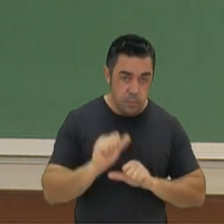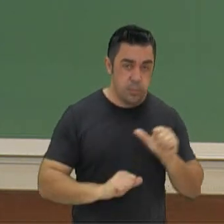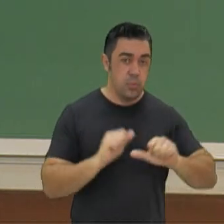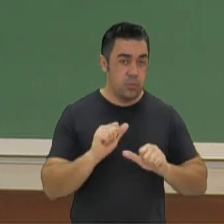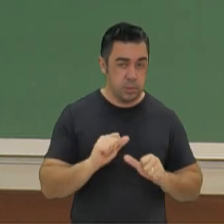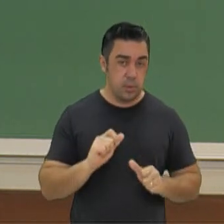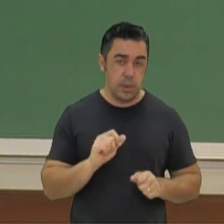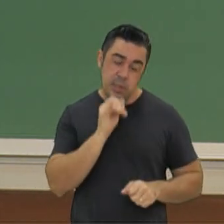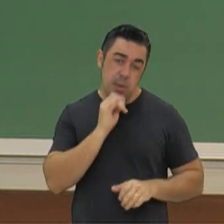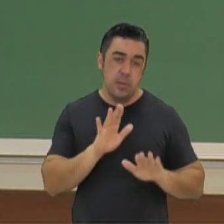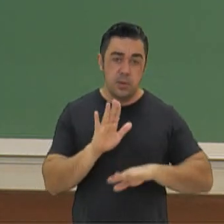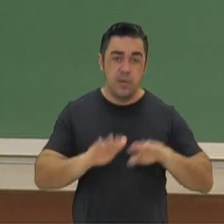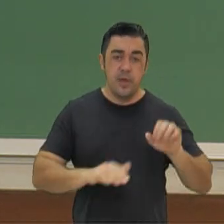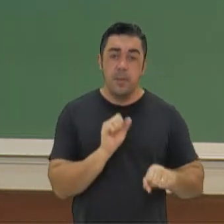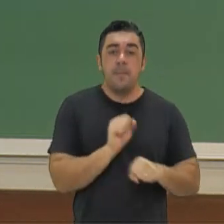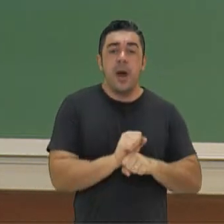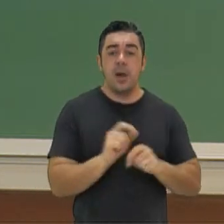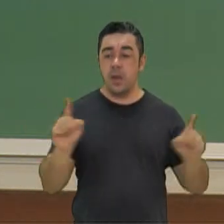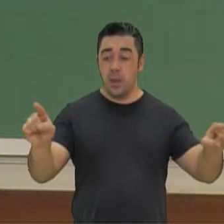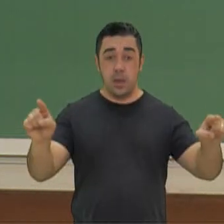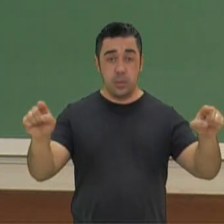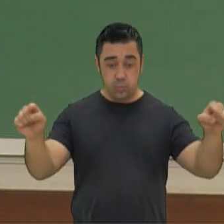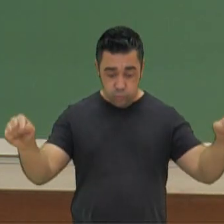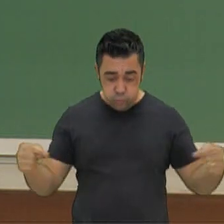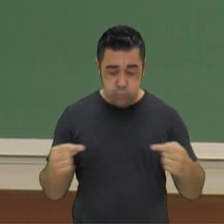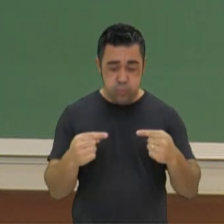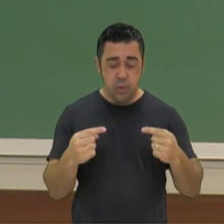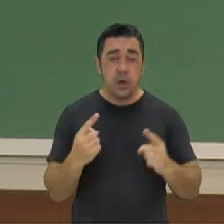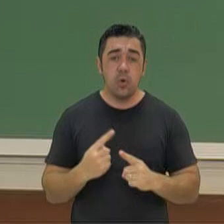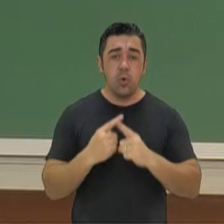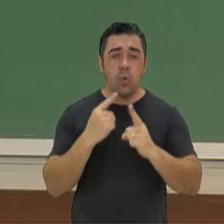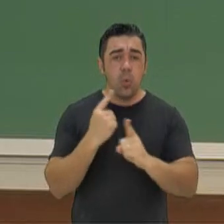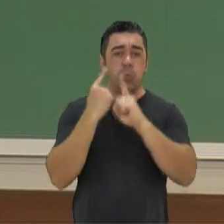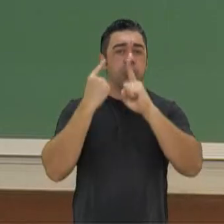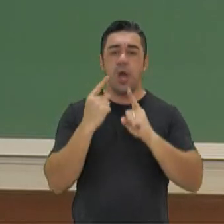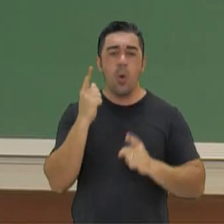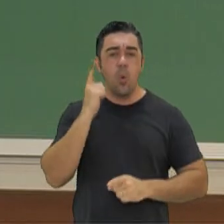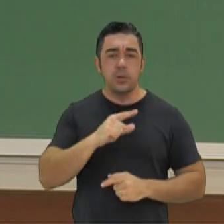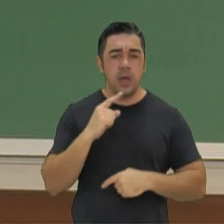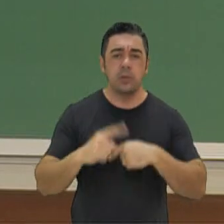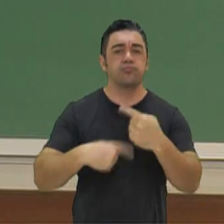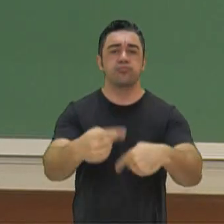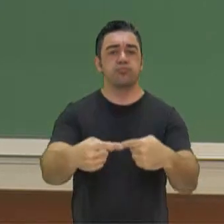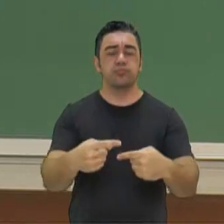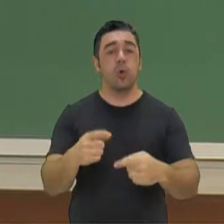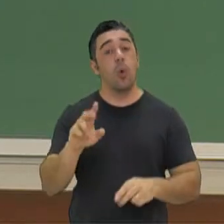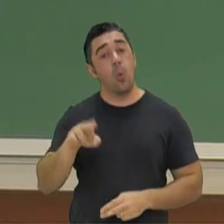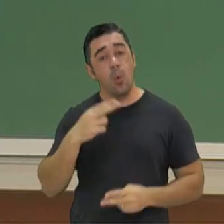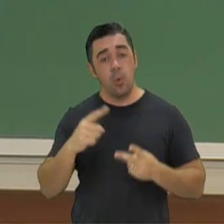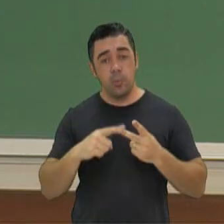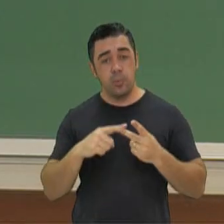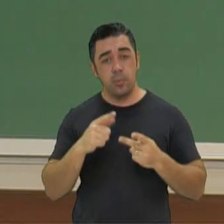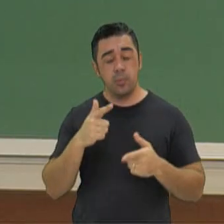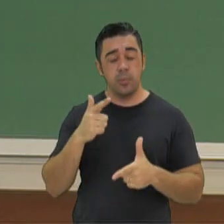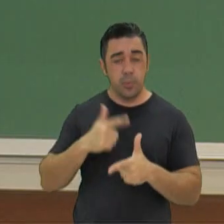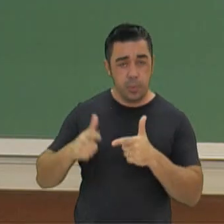impede a reprodução entre esses dois grupos, pode ser uma barreira geográfica, pode ser também